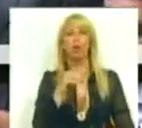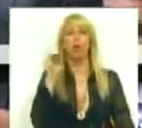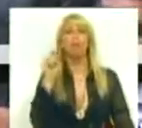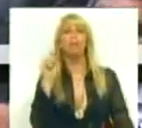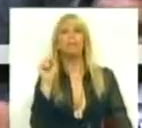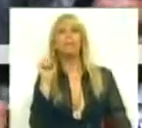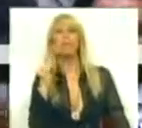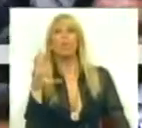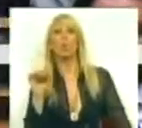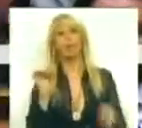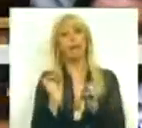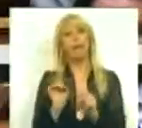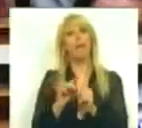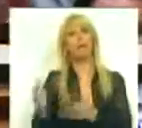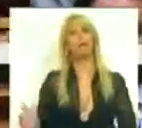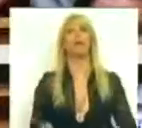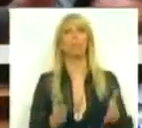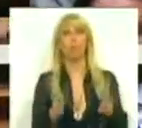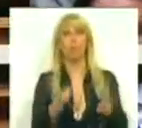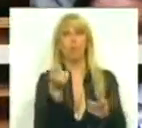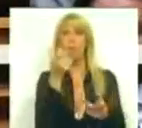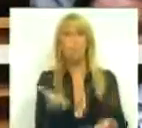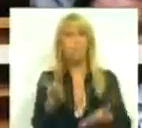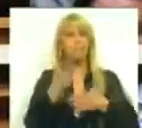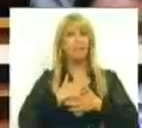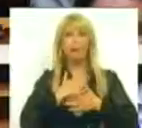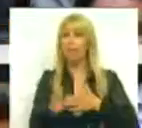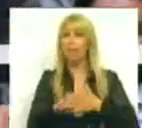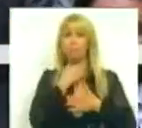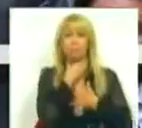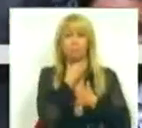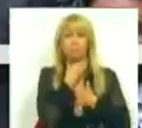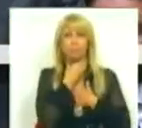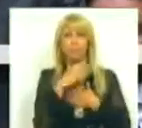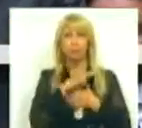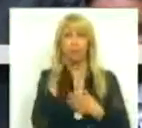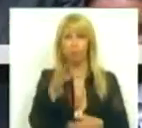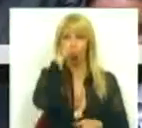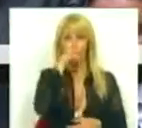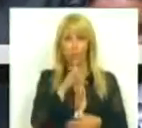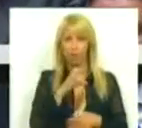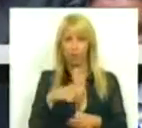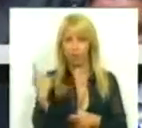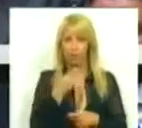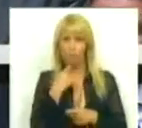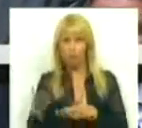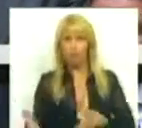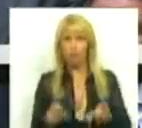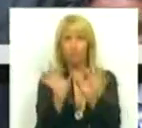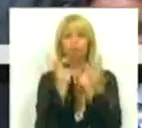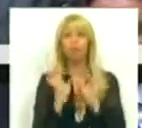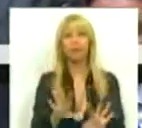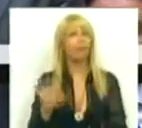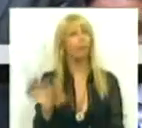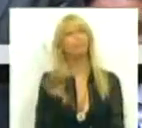esse caminho, o caminho que quase nos levou à bancarrota, Sr. Primeiro-Ministro, não é o nosso caminho. O